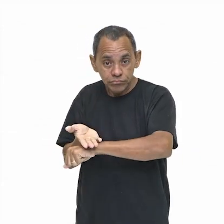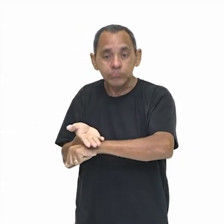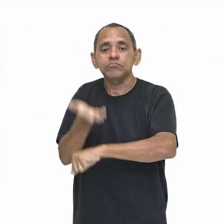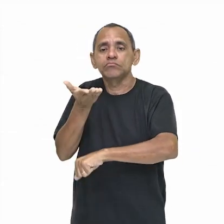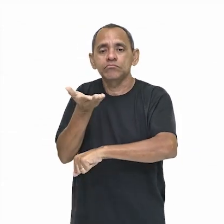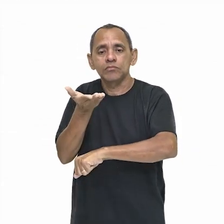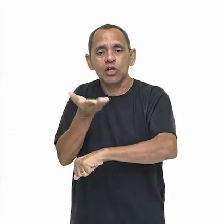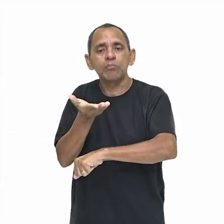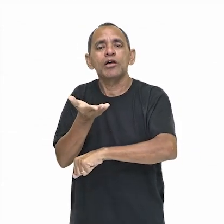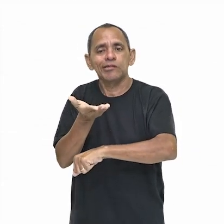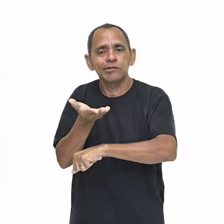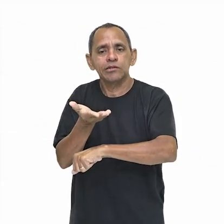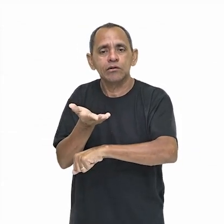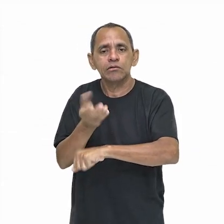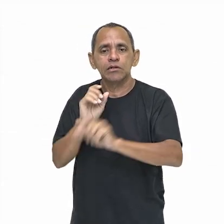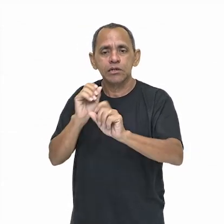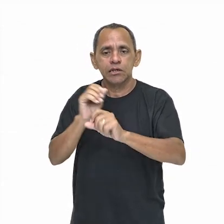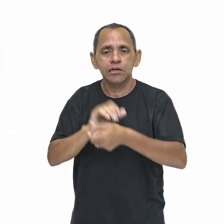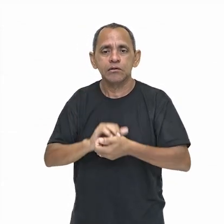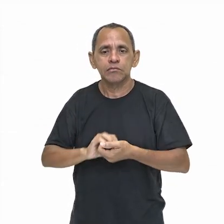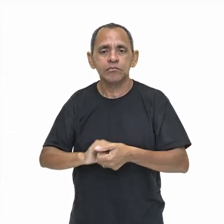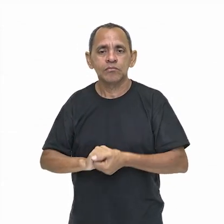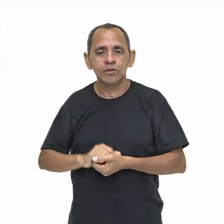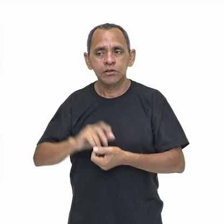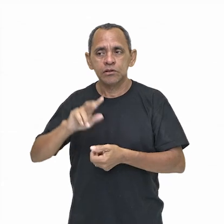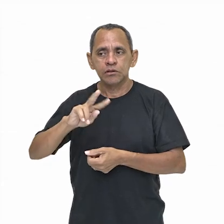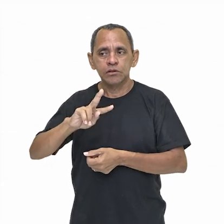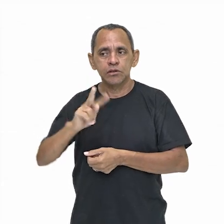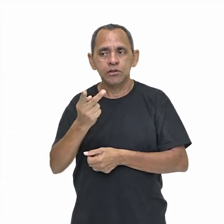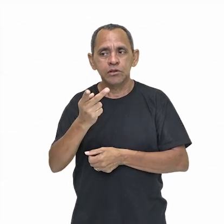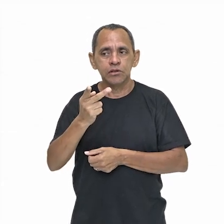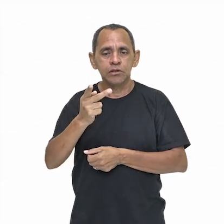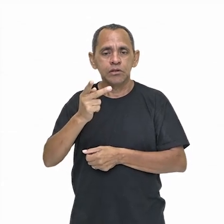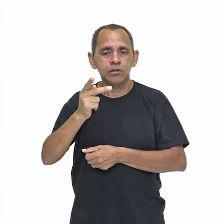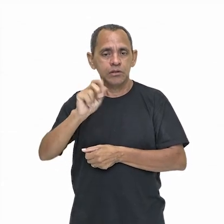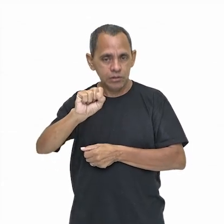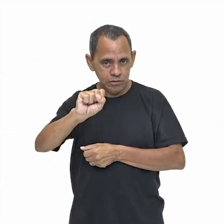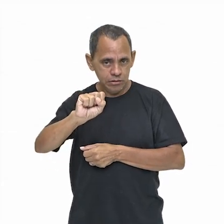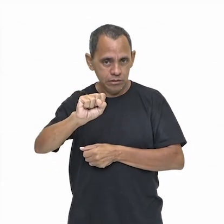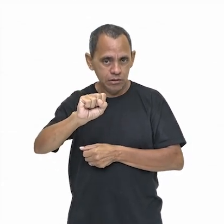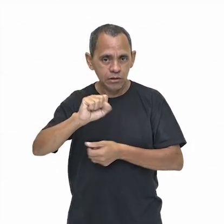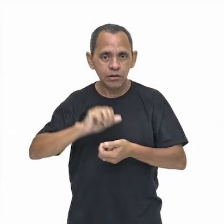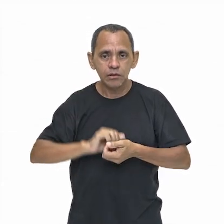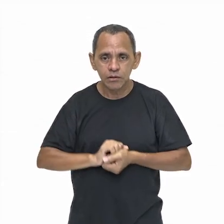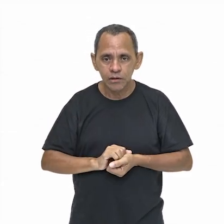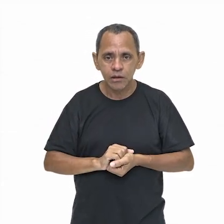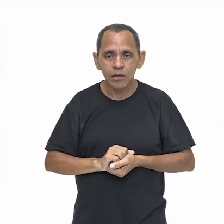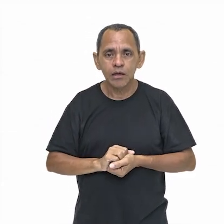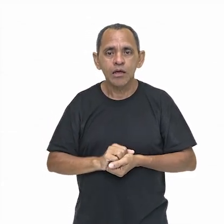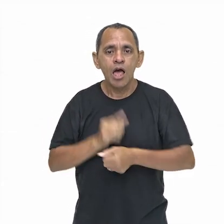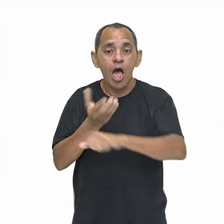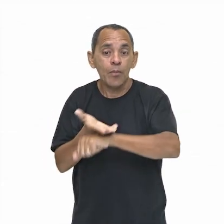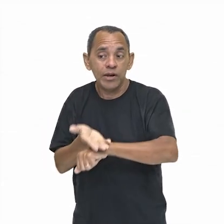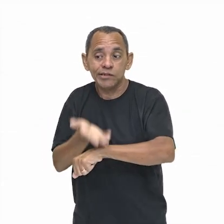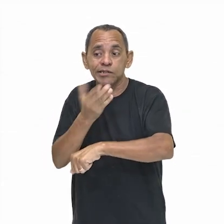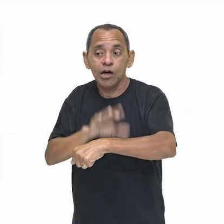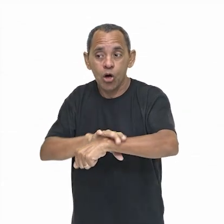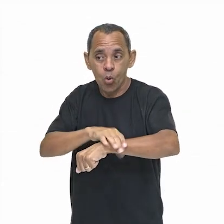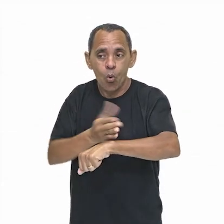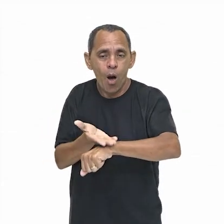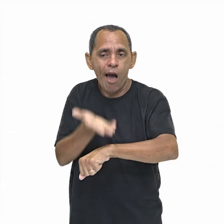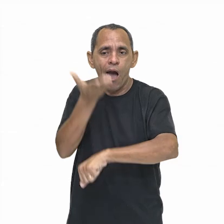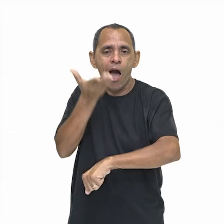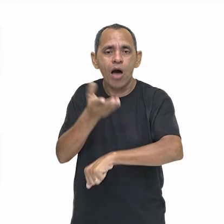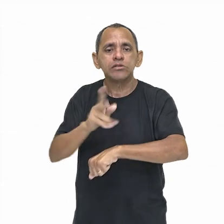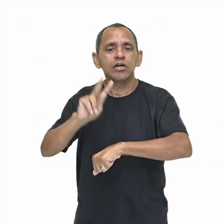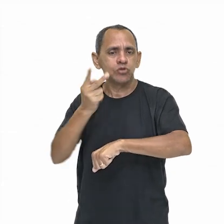Nós aprendemos que a hipertensão arterial, também conhecida como pressão alta, é uma doença decorrente do